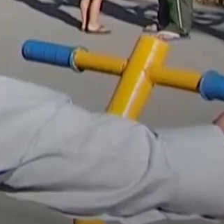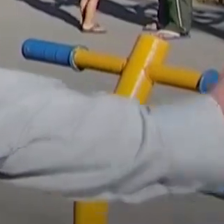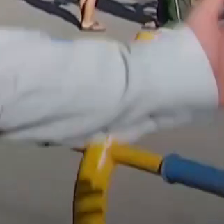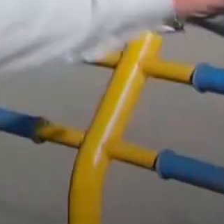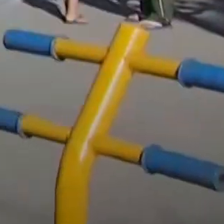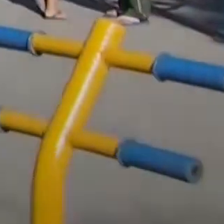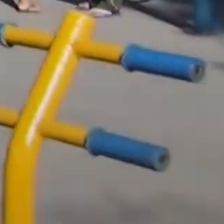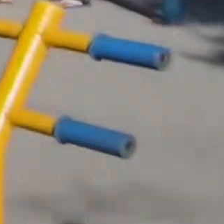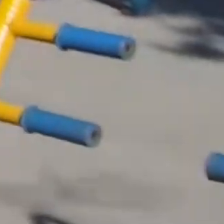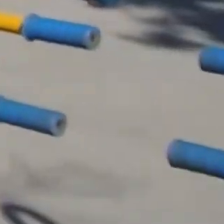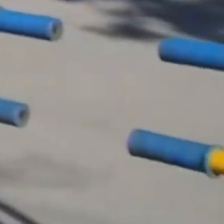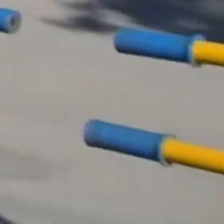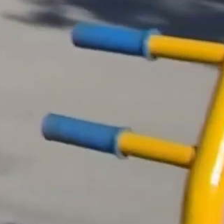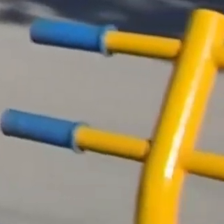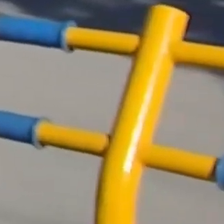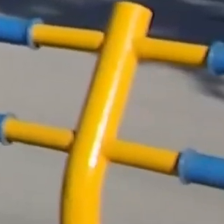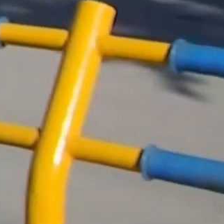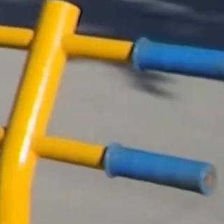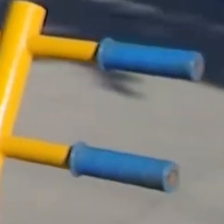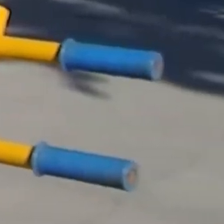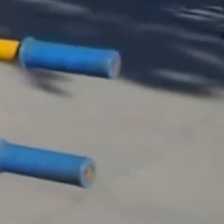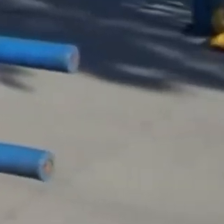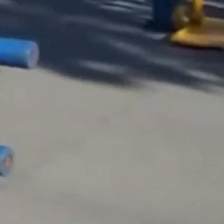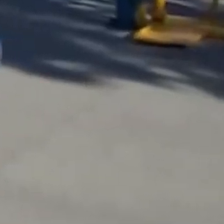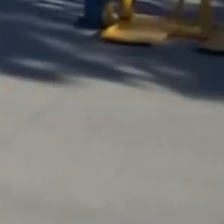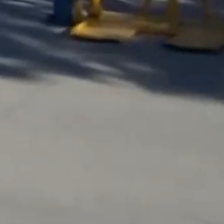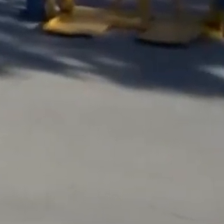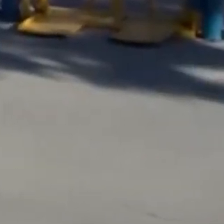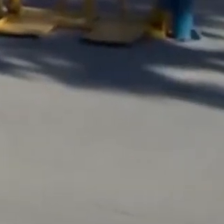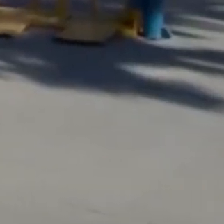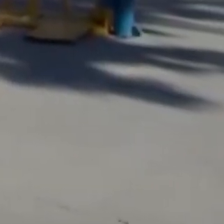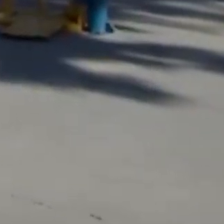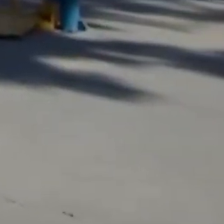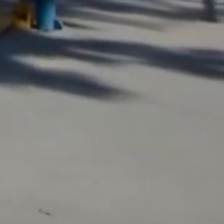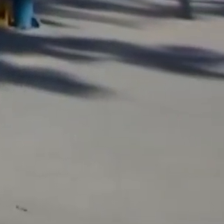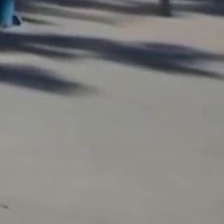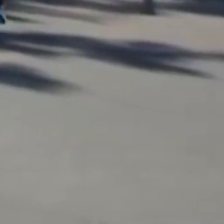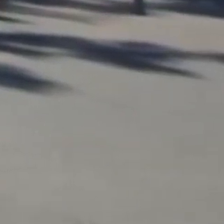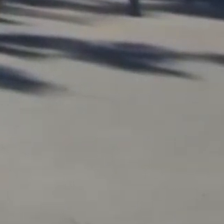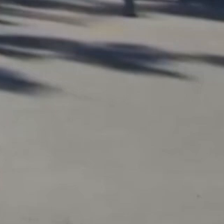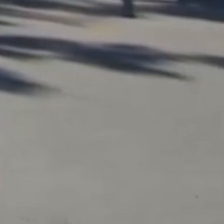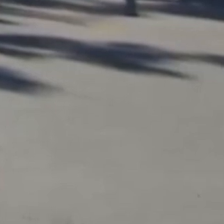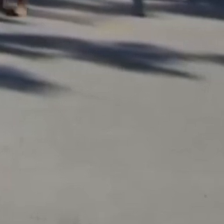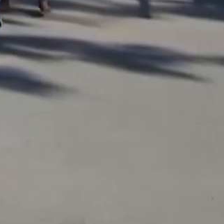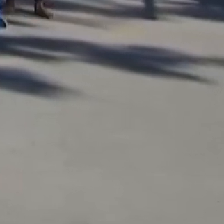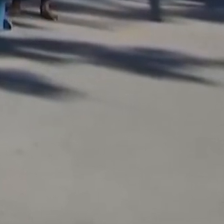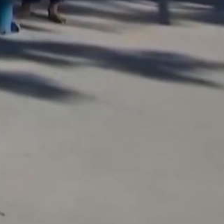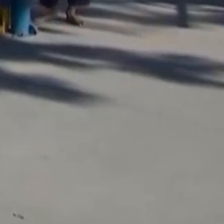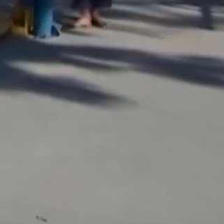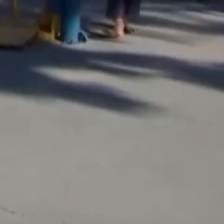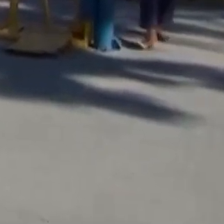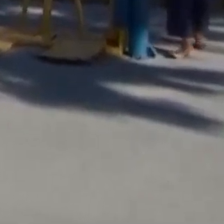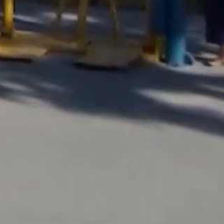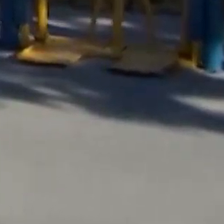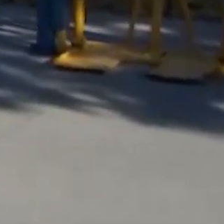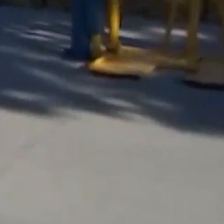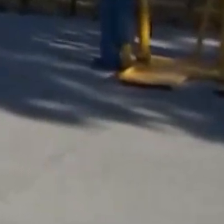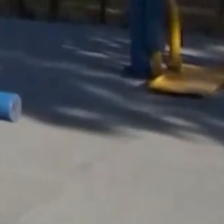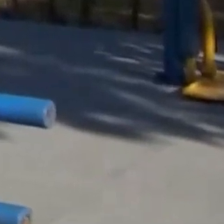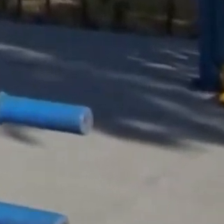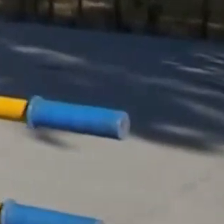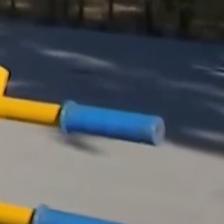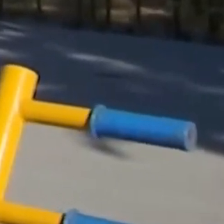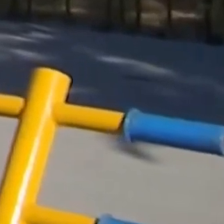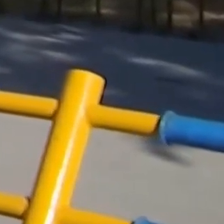da terceira idade, ali foi feito um campinho de futebol society, para vôlei, aqui society. Você vê que é 3 horas da tarde, um sol e está todo mundo em volta, a praça